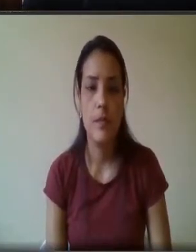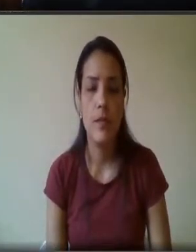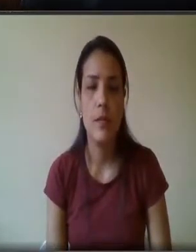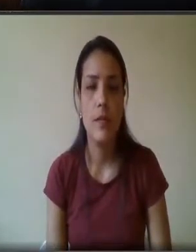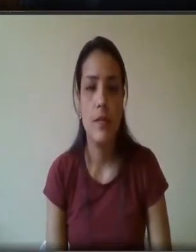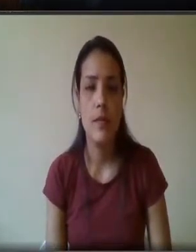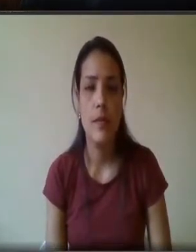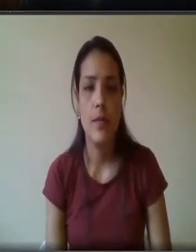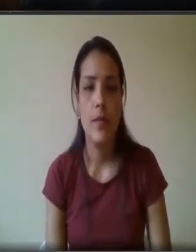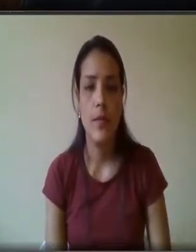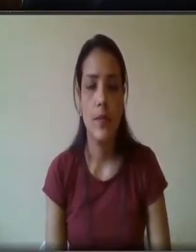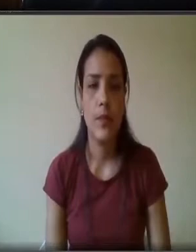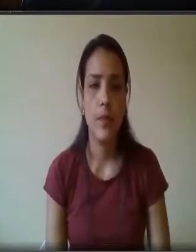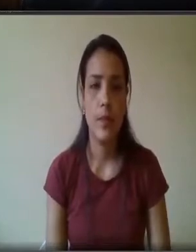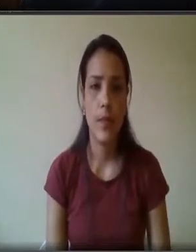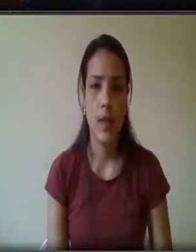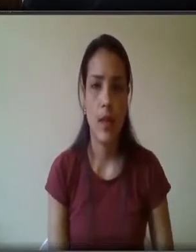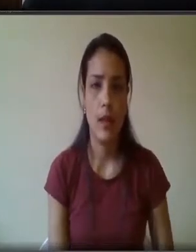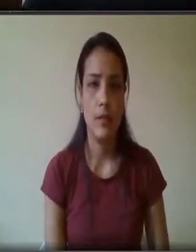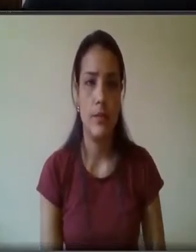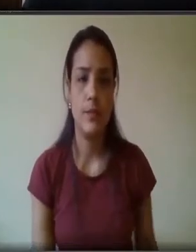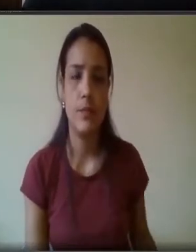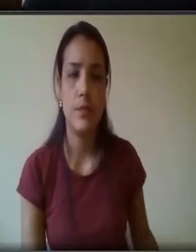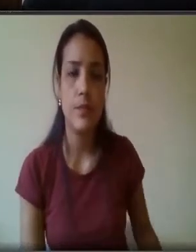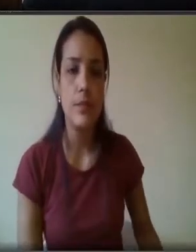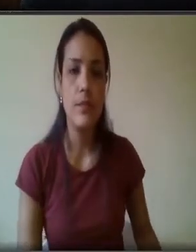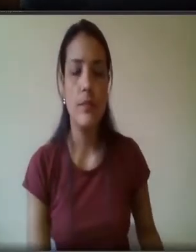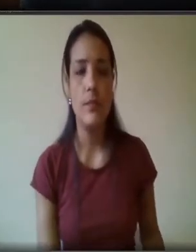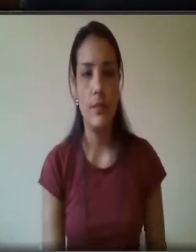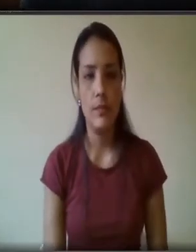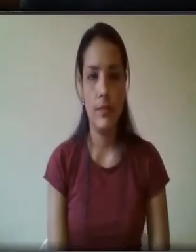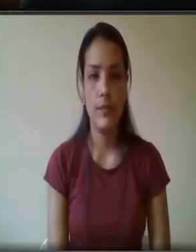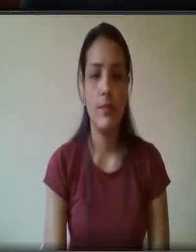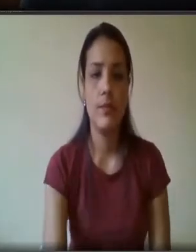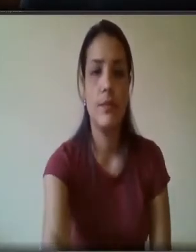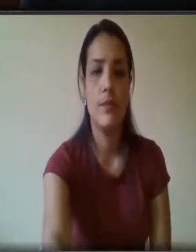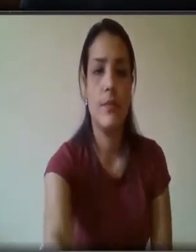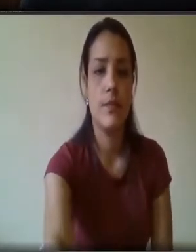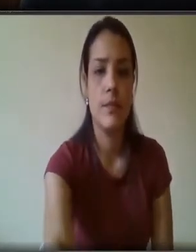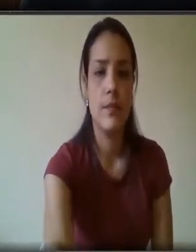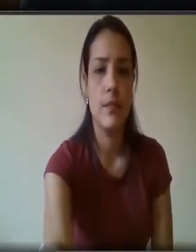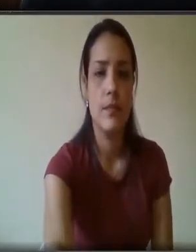Atlas da Terra, né, da professora Suzana, da Rosa Suzana.